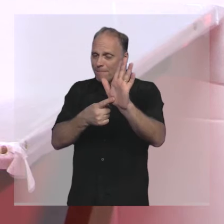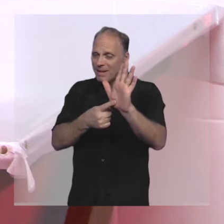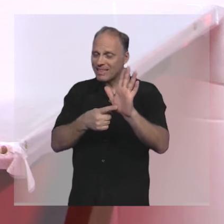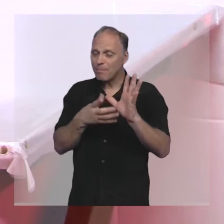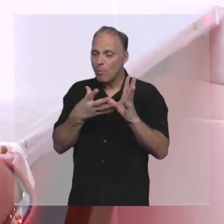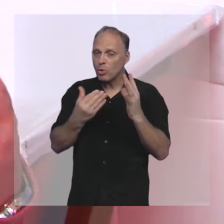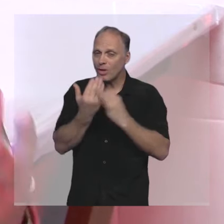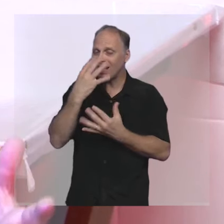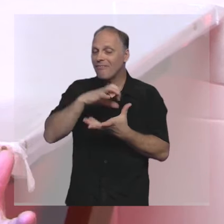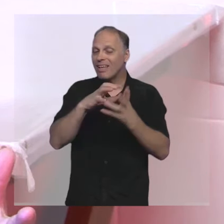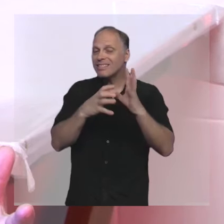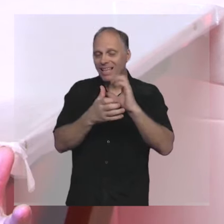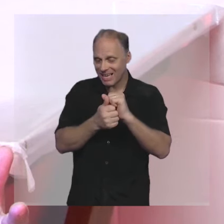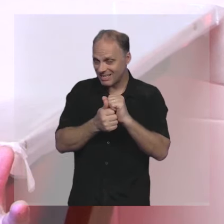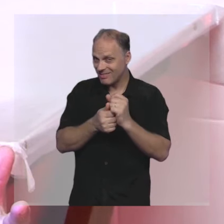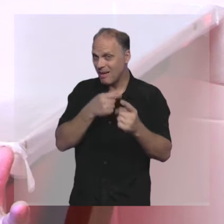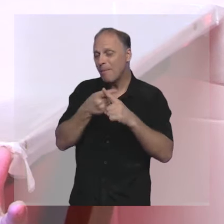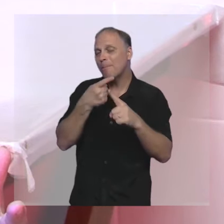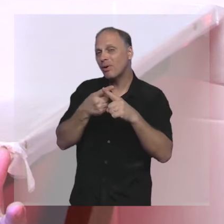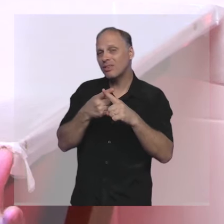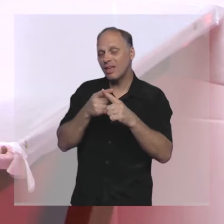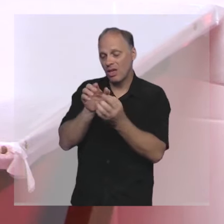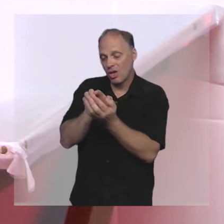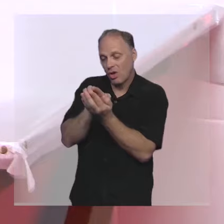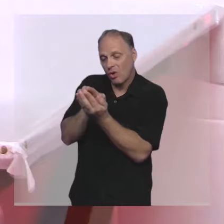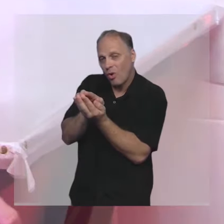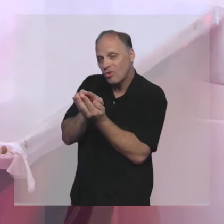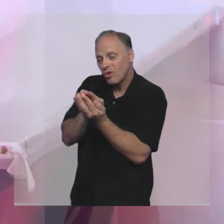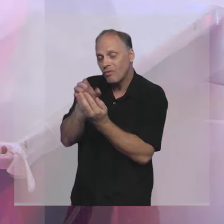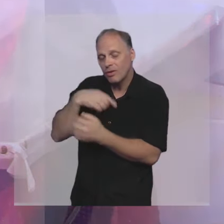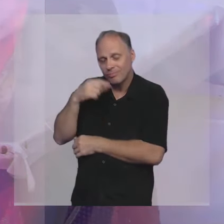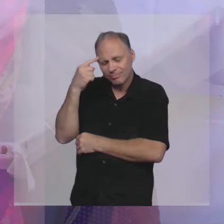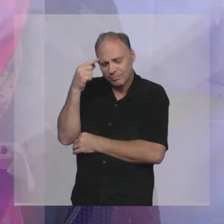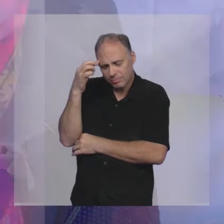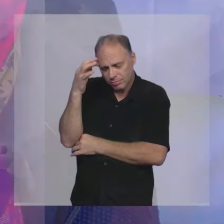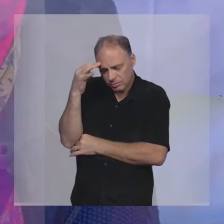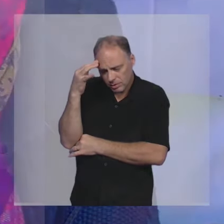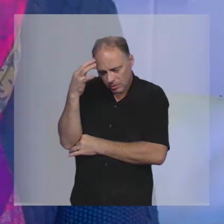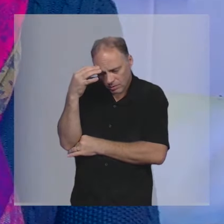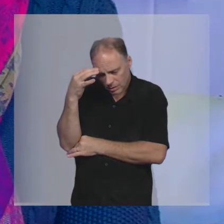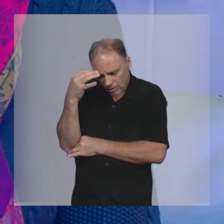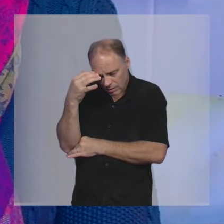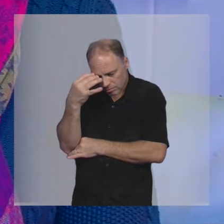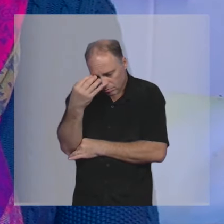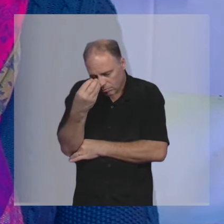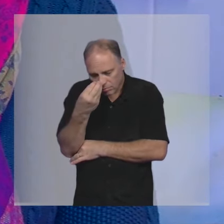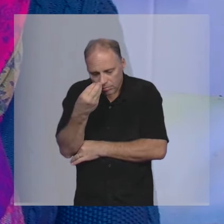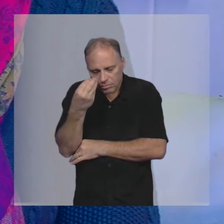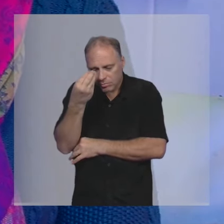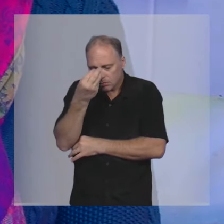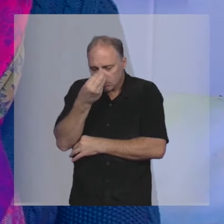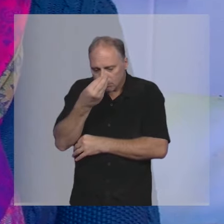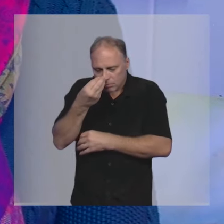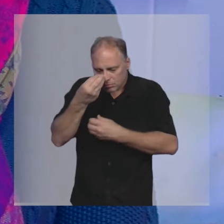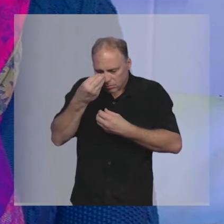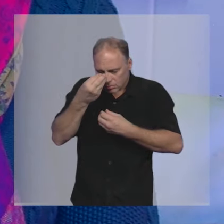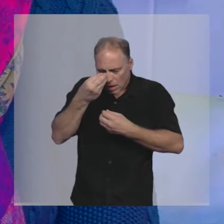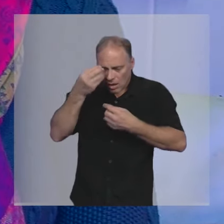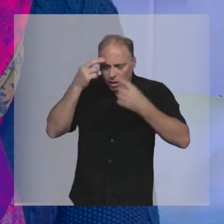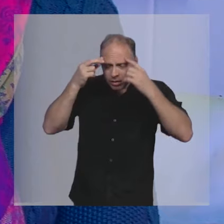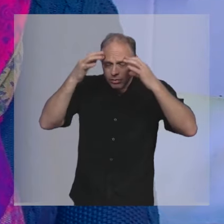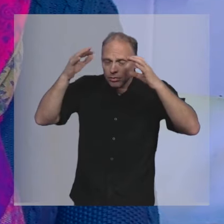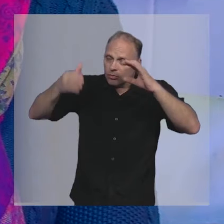né? Porque as conchas vieram de uma meditação que a senhora foi remetida ao útero da